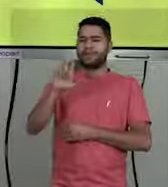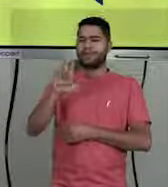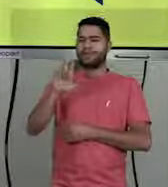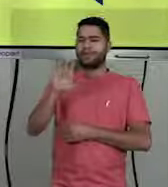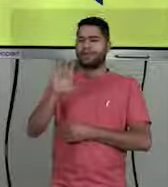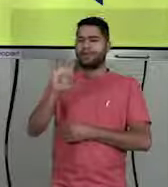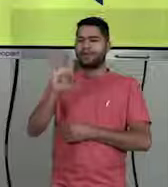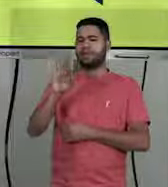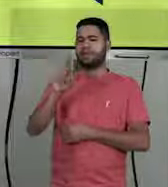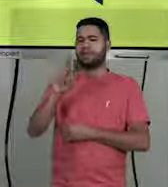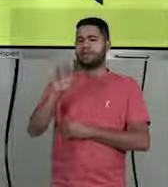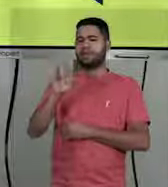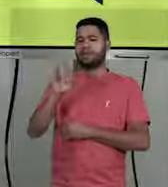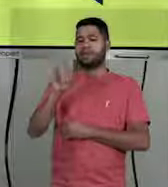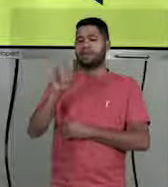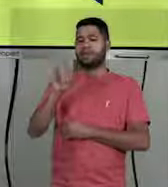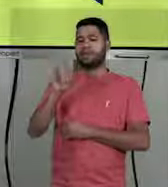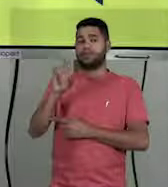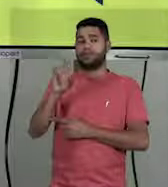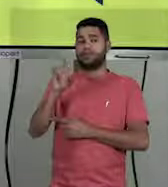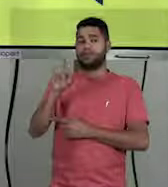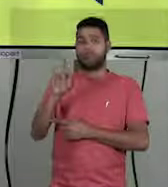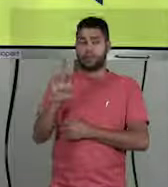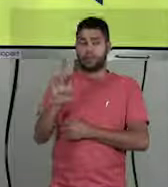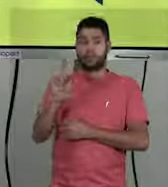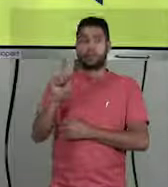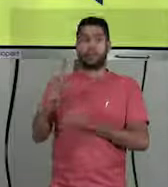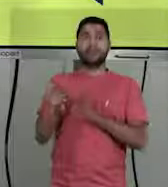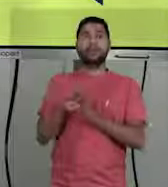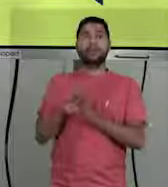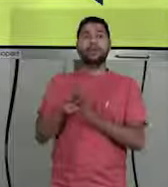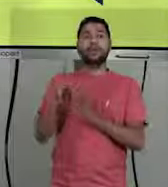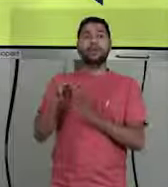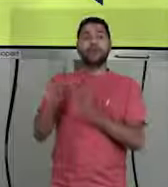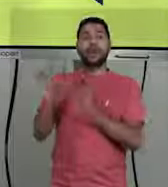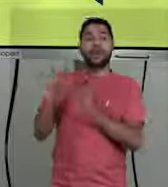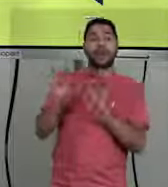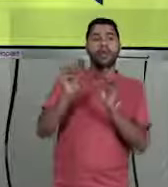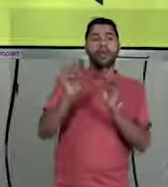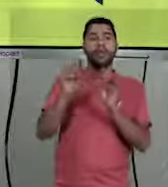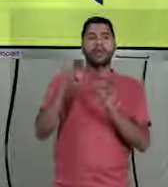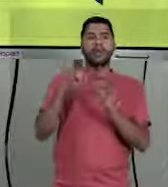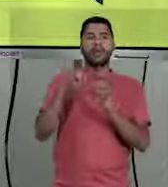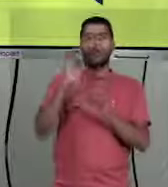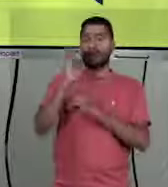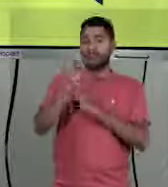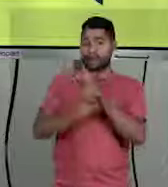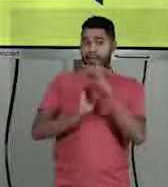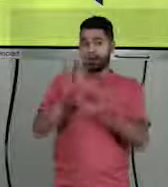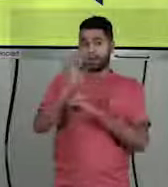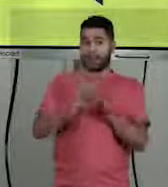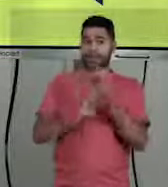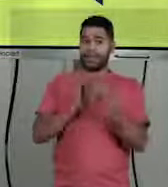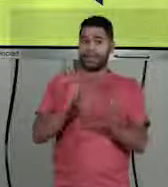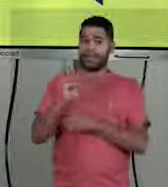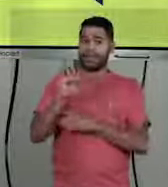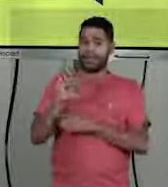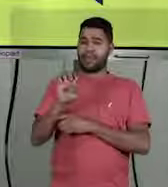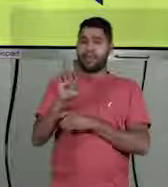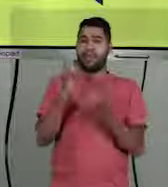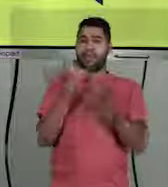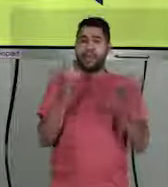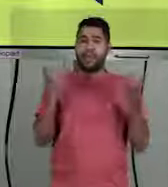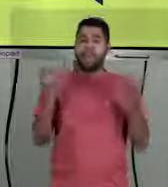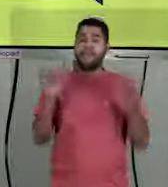eletricidade, né, vem do elétron. Então, o elétron, na verdade, eletricidade surgiu, né, a palavra eletricidade surgiu